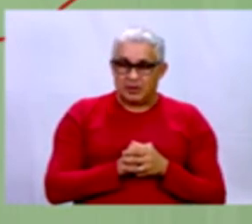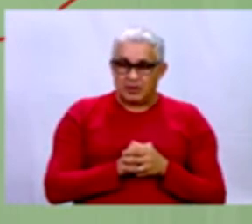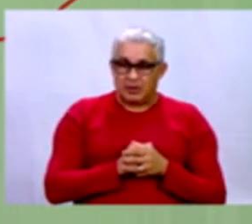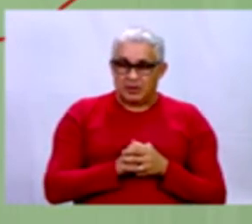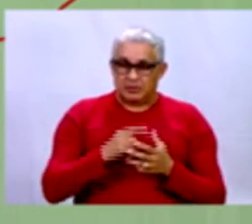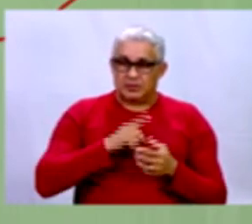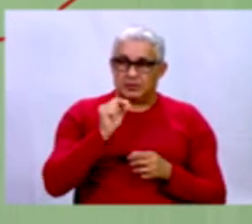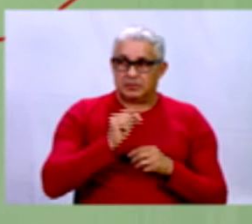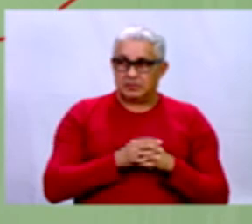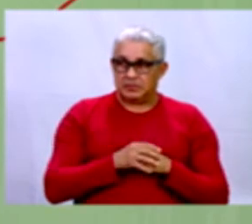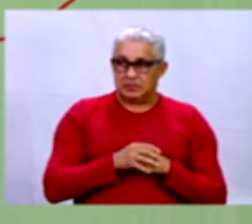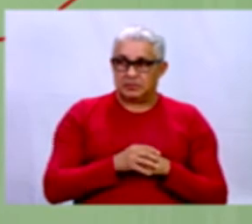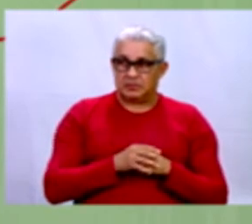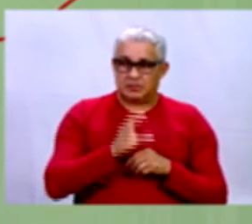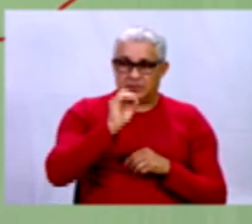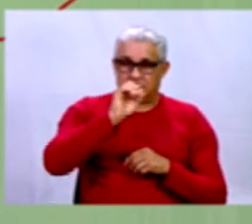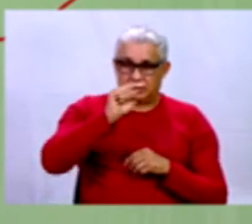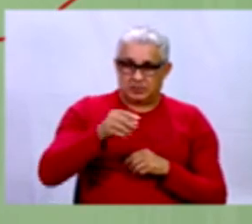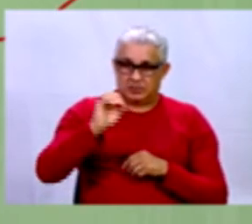a gente tem